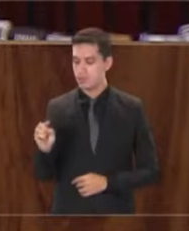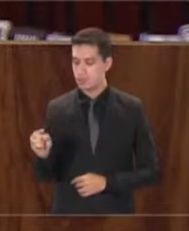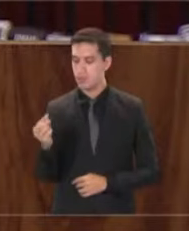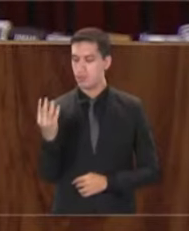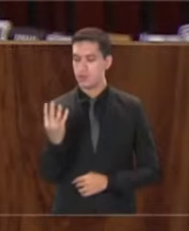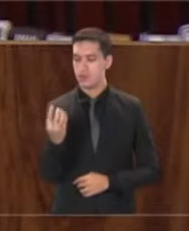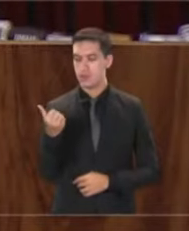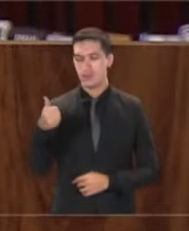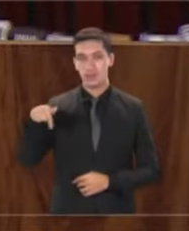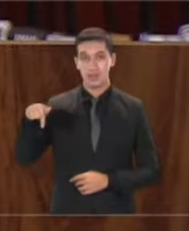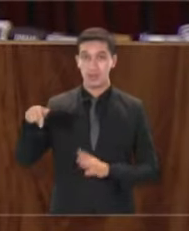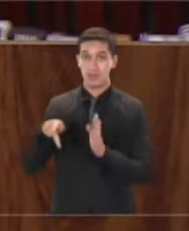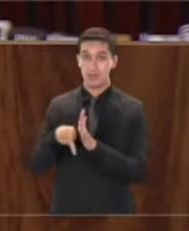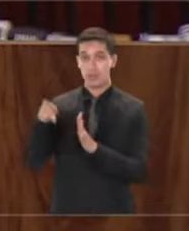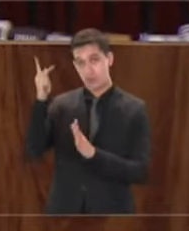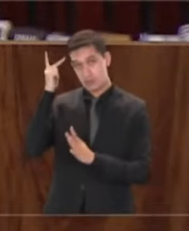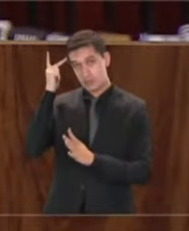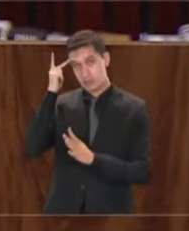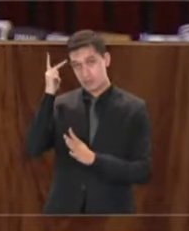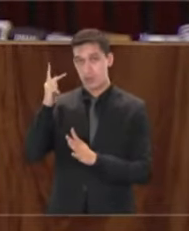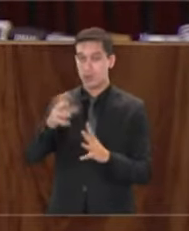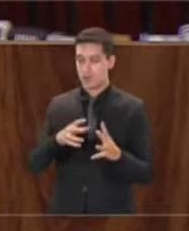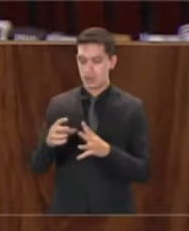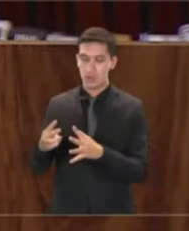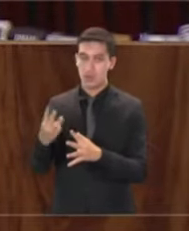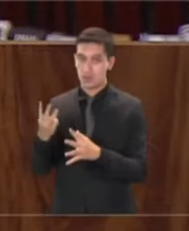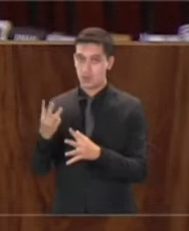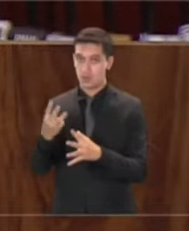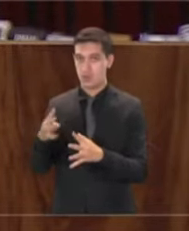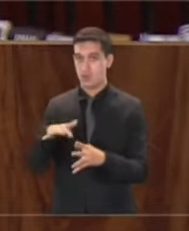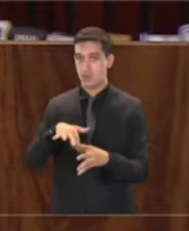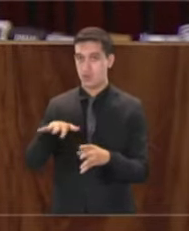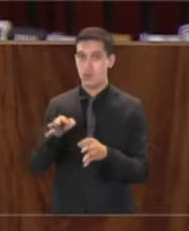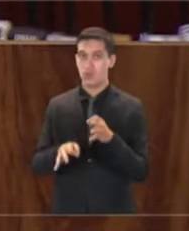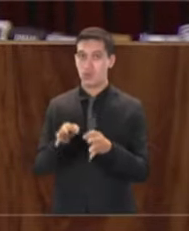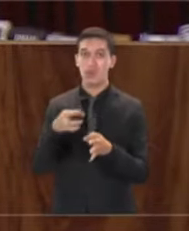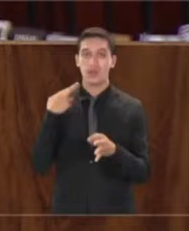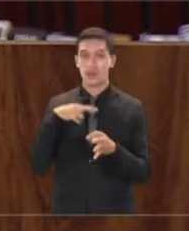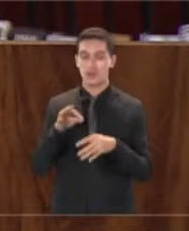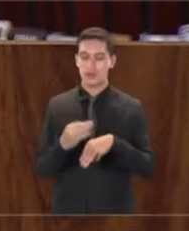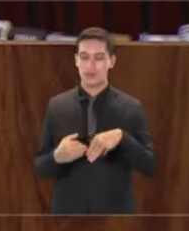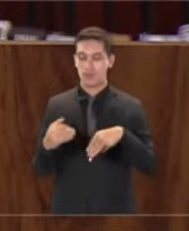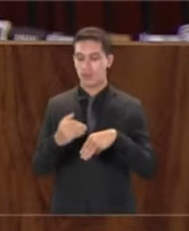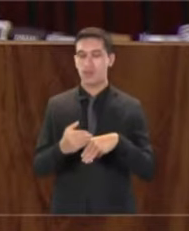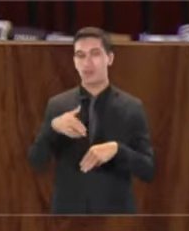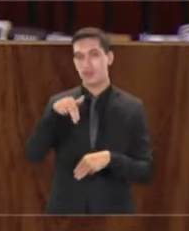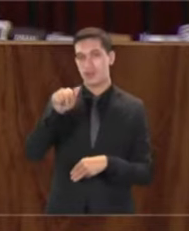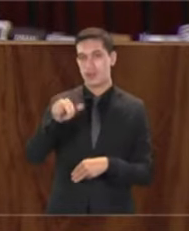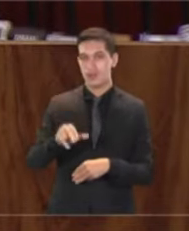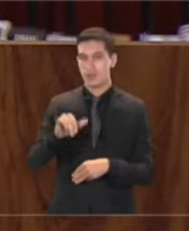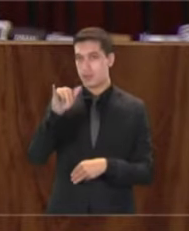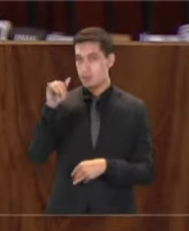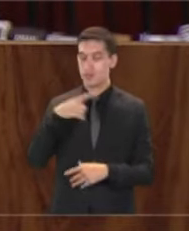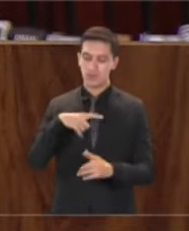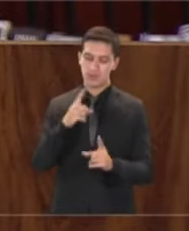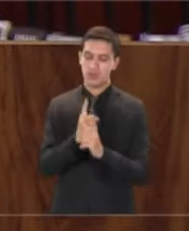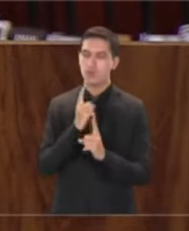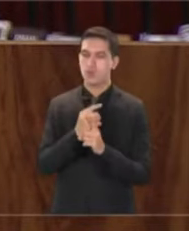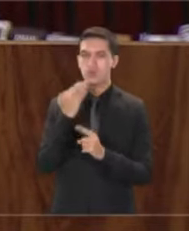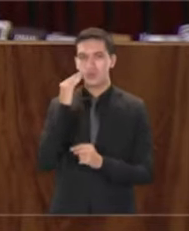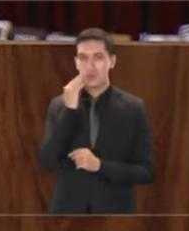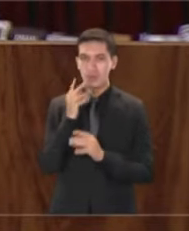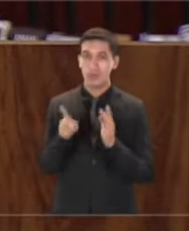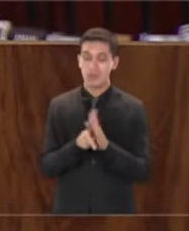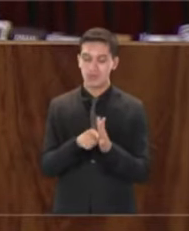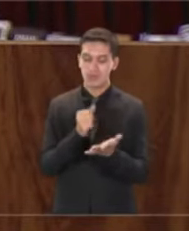2.096.417 de São Paulo, agora terceira turma não passiva, de relatoria da eminente ministra Nancy Andrighi, ratificou o entendimento de